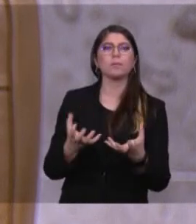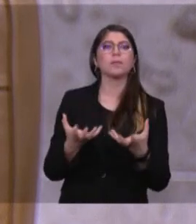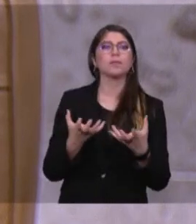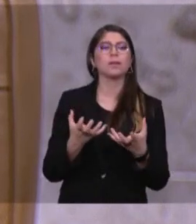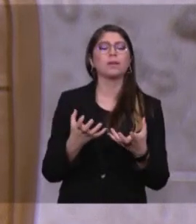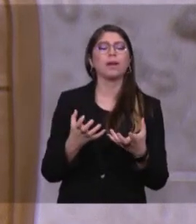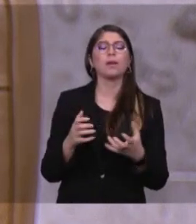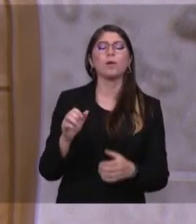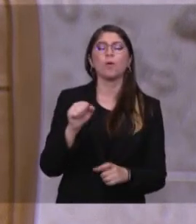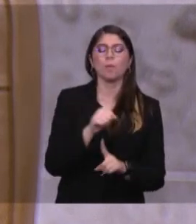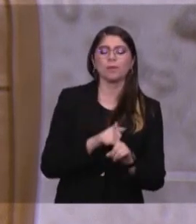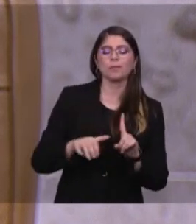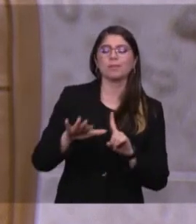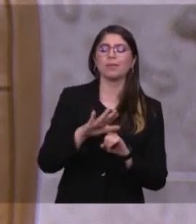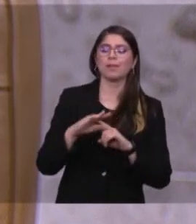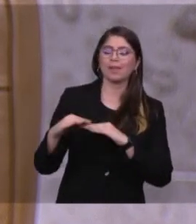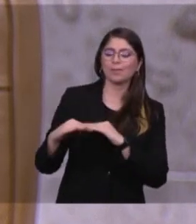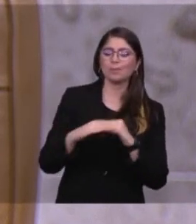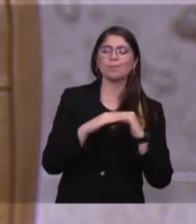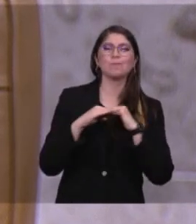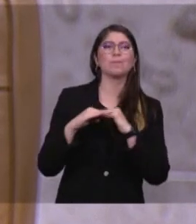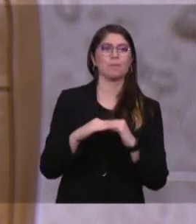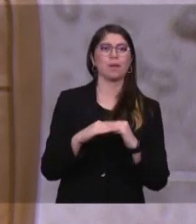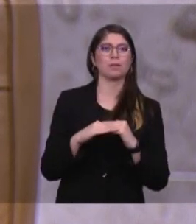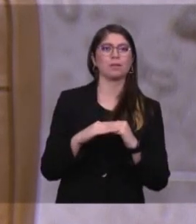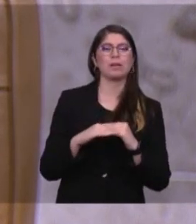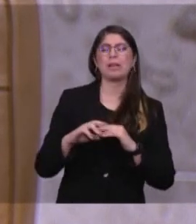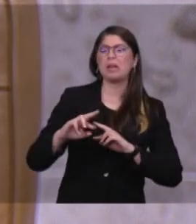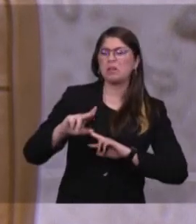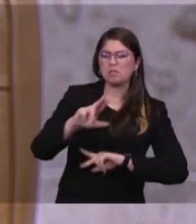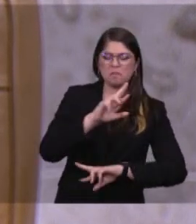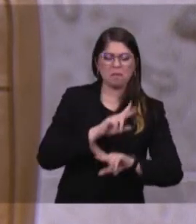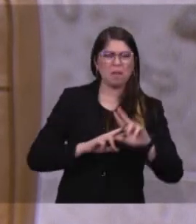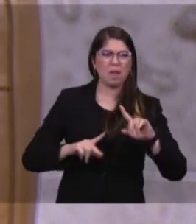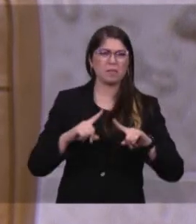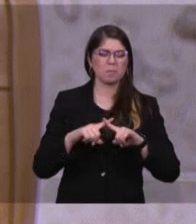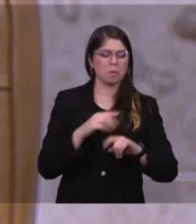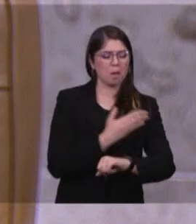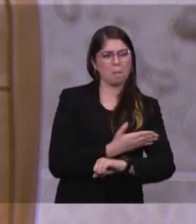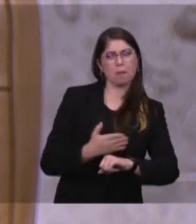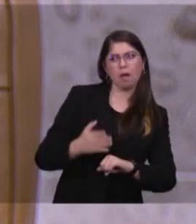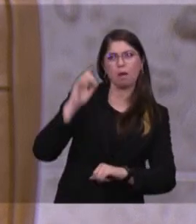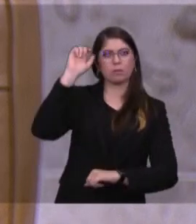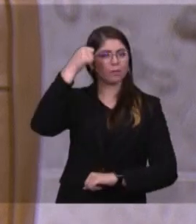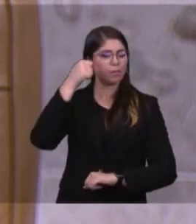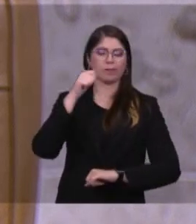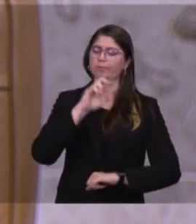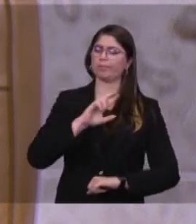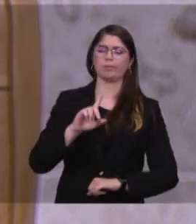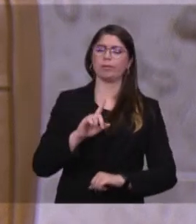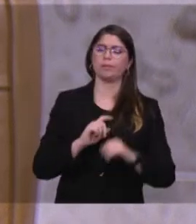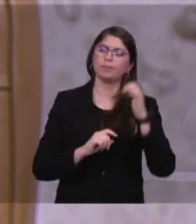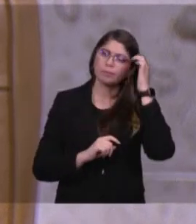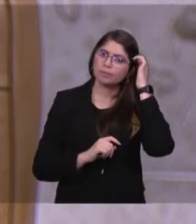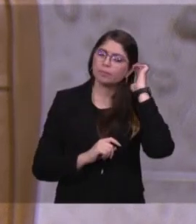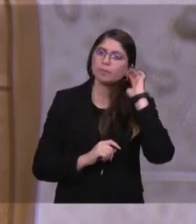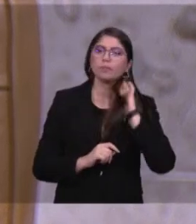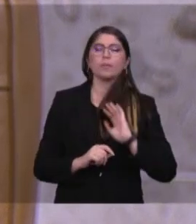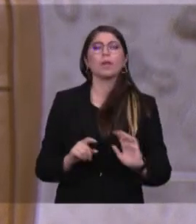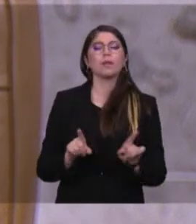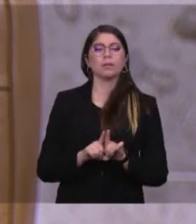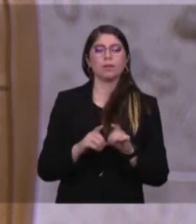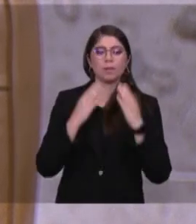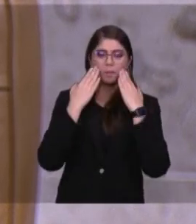uma sociedade igualitária em que não haja diferenciação entre brancos e pretos. Destaca-se,